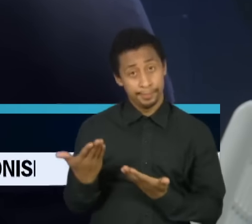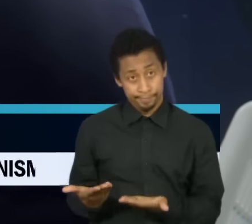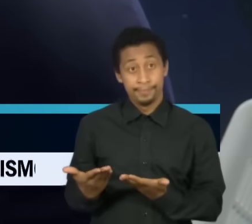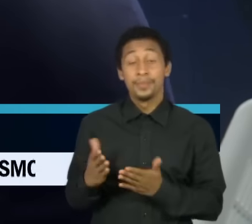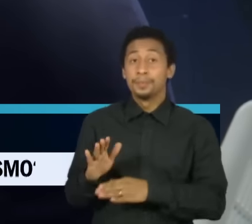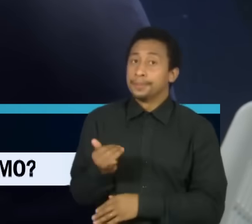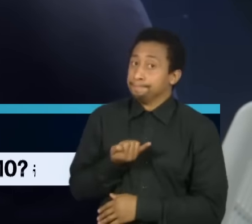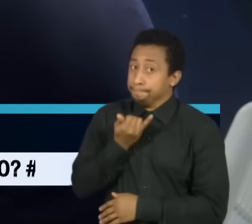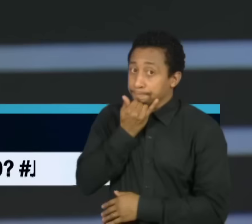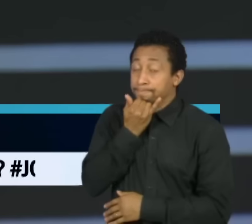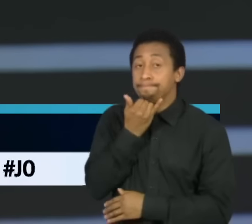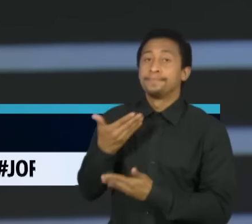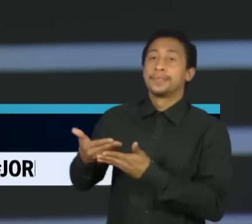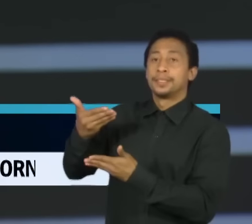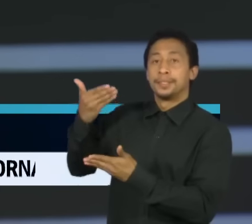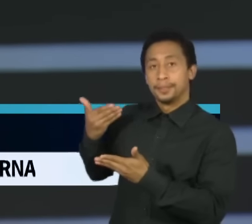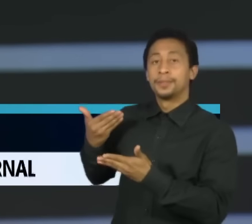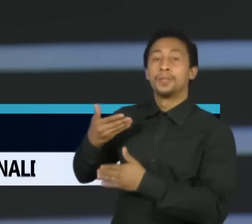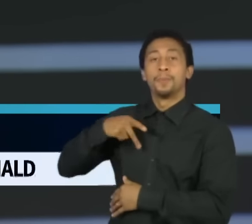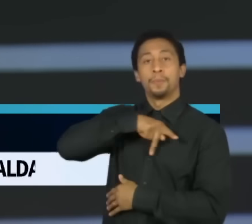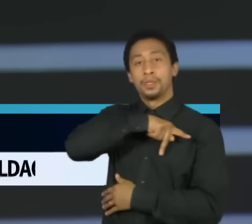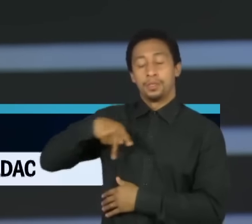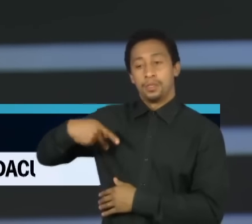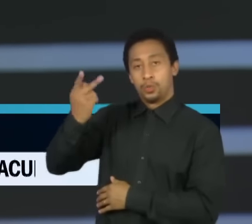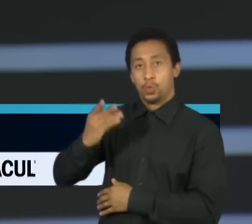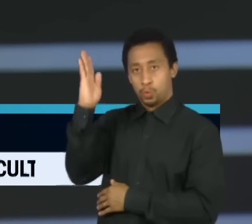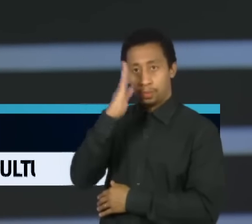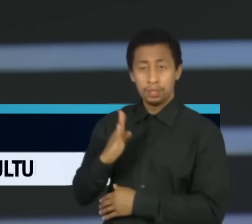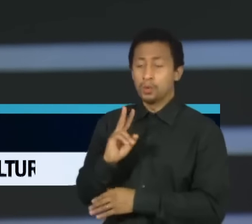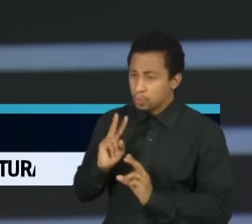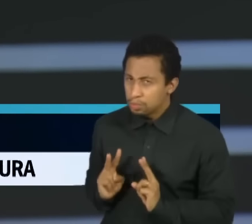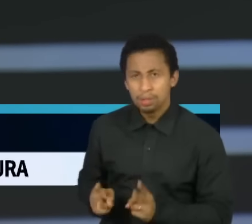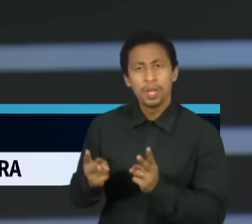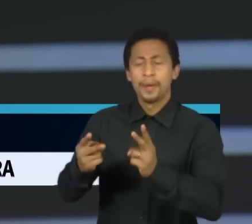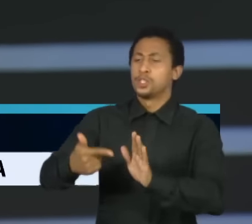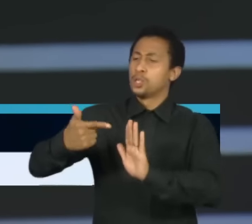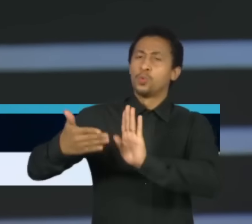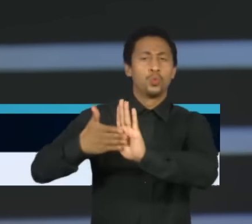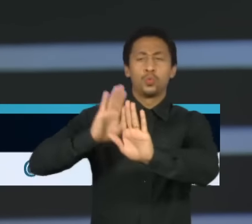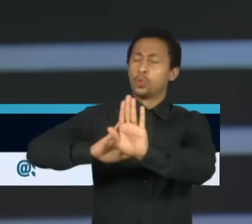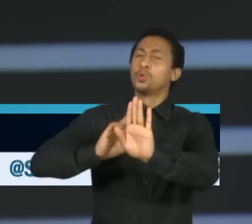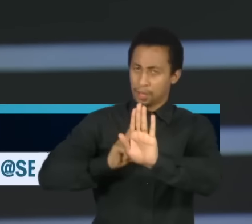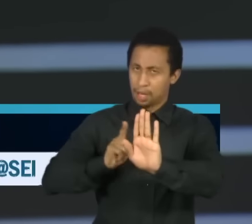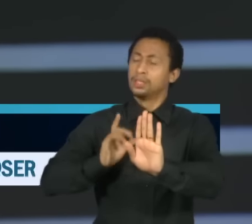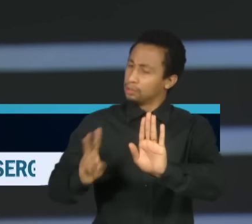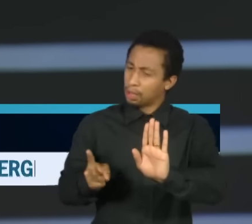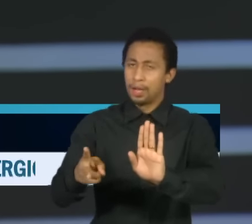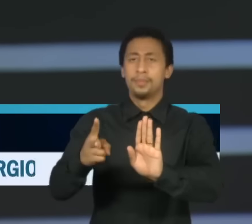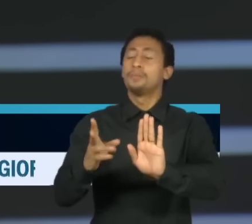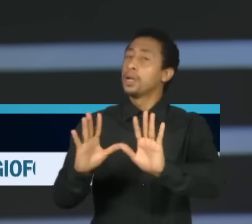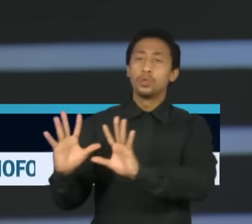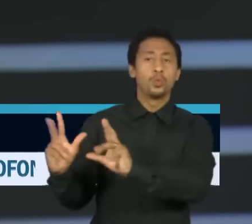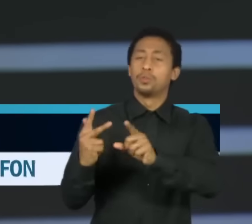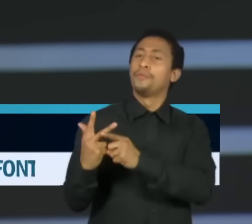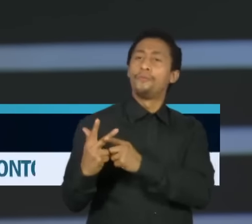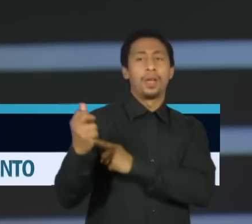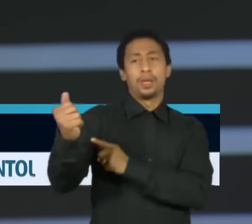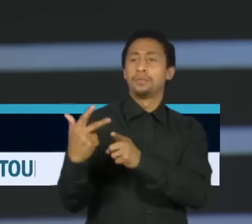cargo candidato à reeleição, sempre chegaram ao segundo turno e venceram as eleições. Vamos lembrar quando houve emenda em